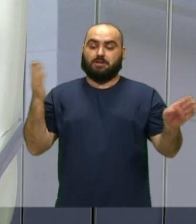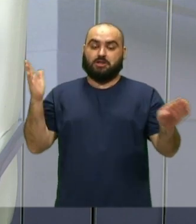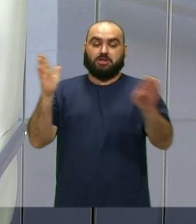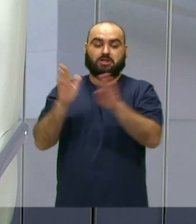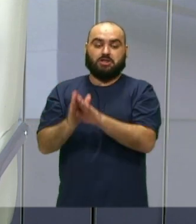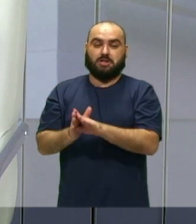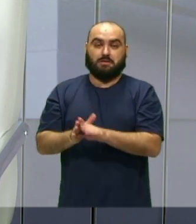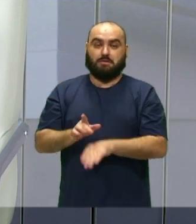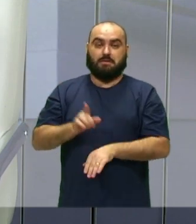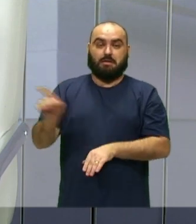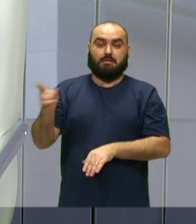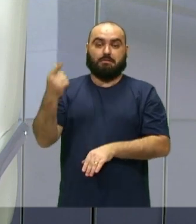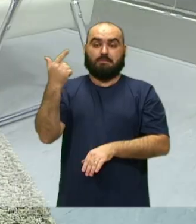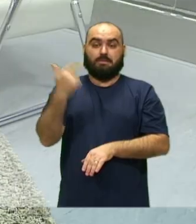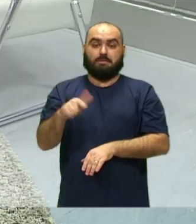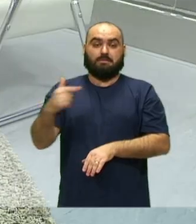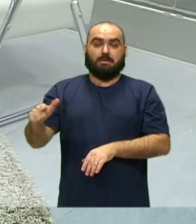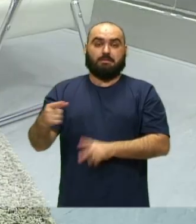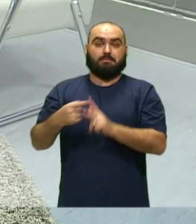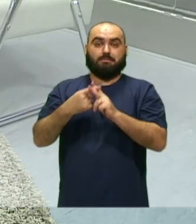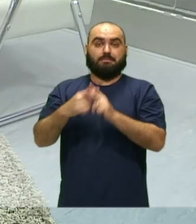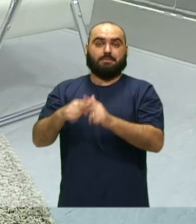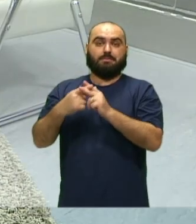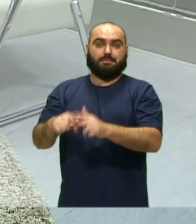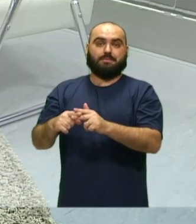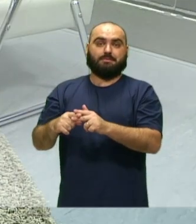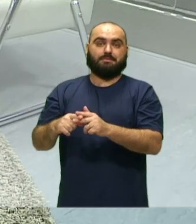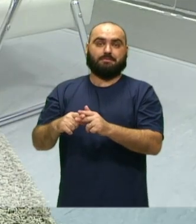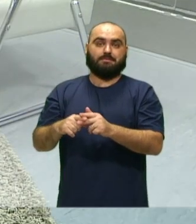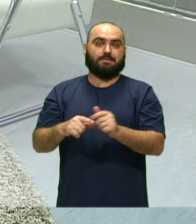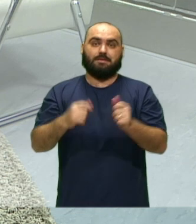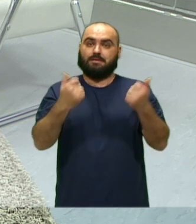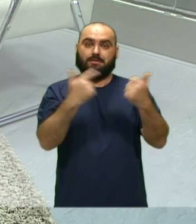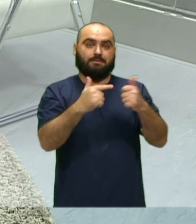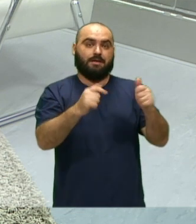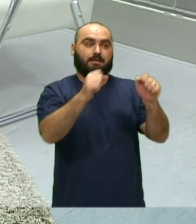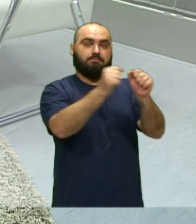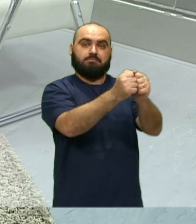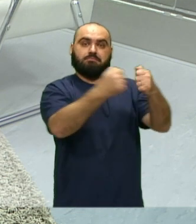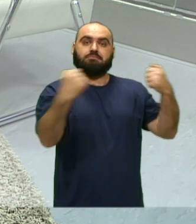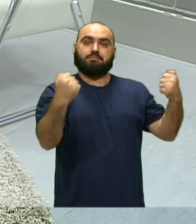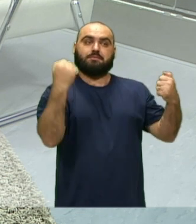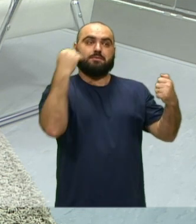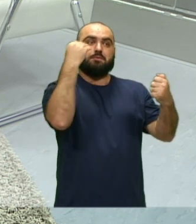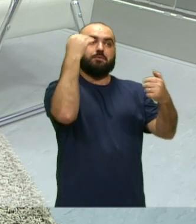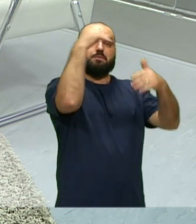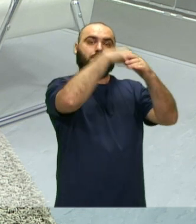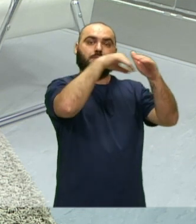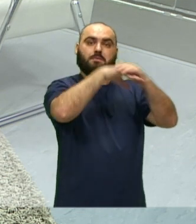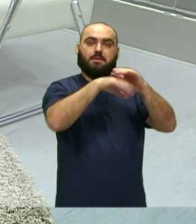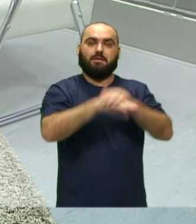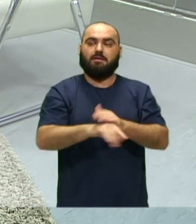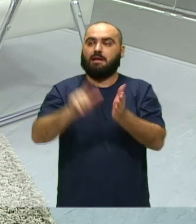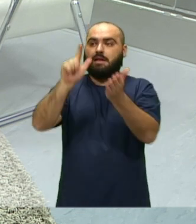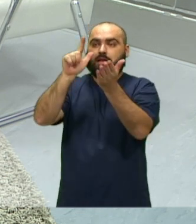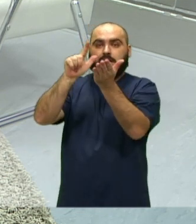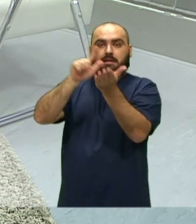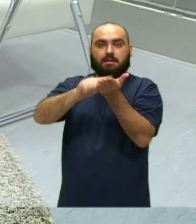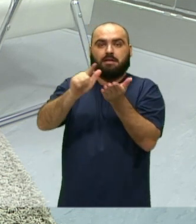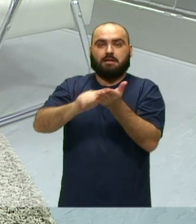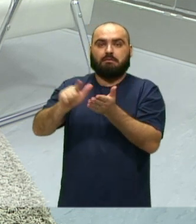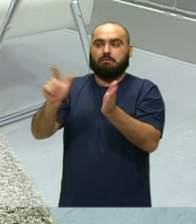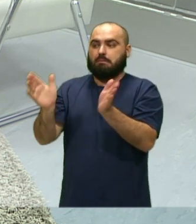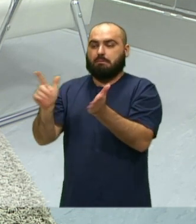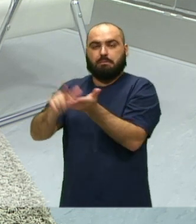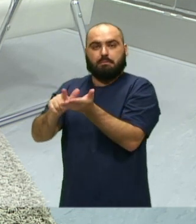e eles não têm o equipamento necessário para fazer isso. Não tem uma estante para guardar as coisas, os livros, os papéis estão todos